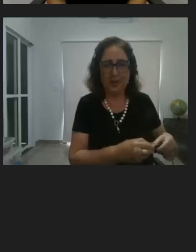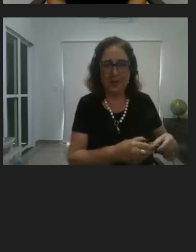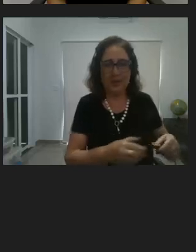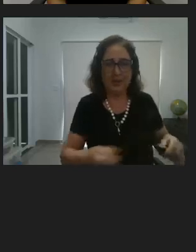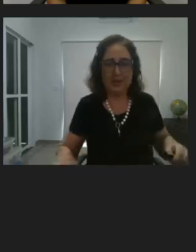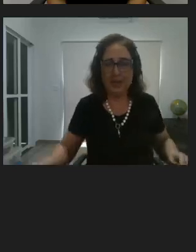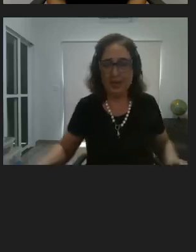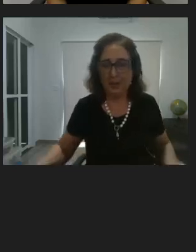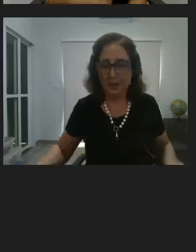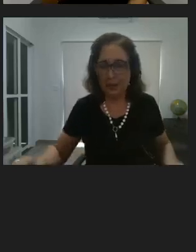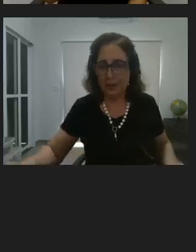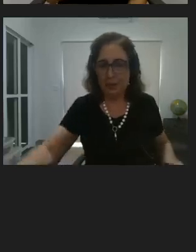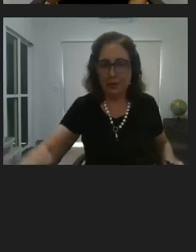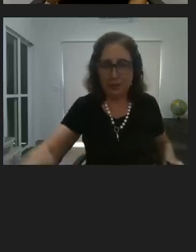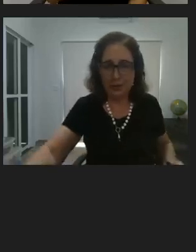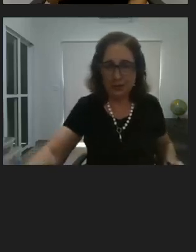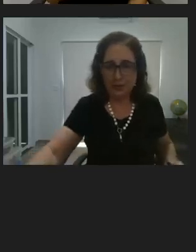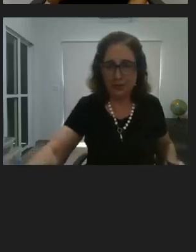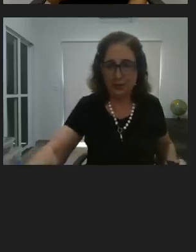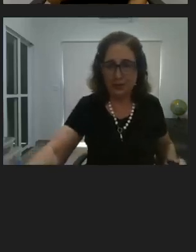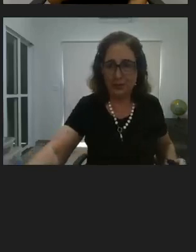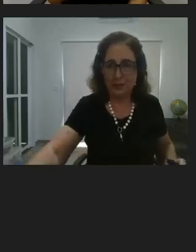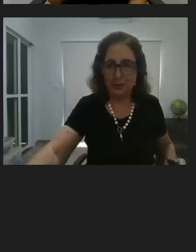Não, não estamos te ouvindo ainda.